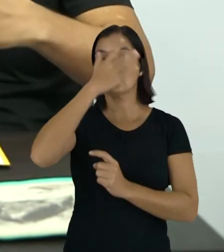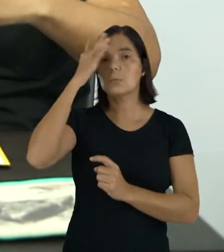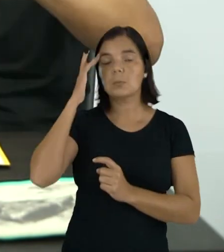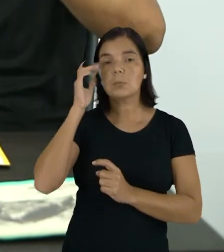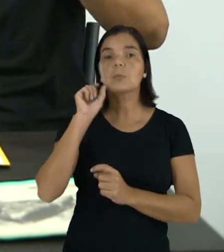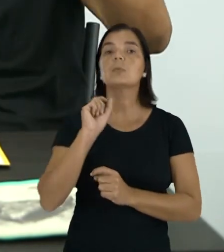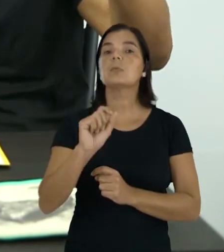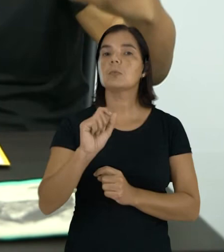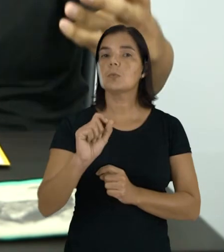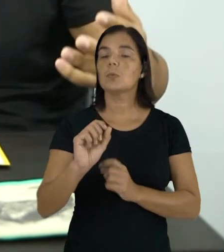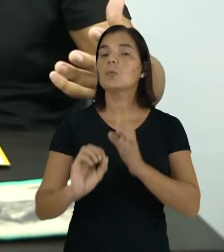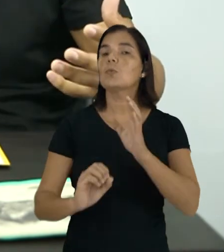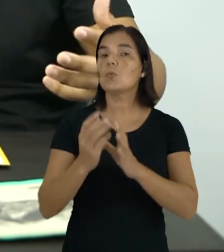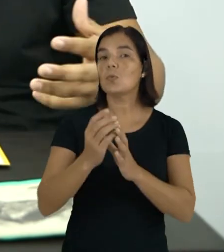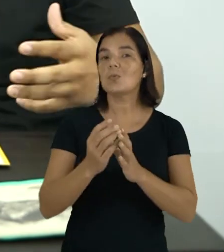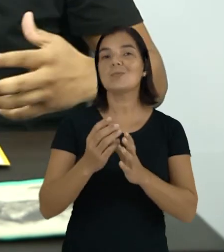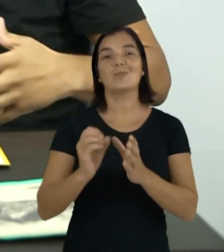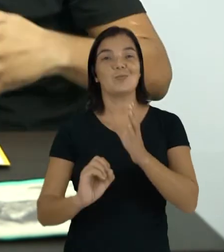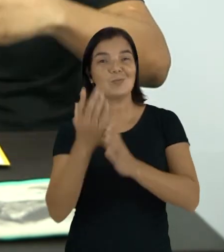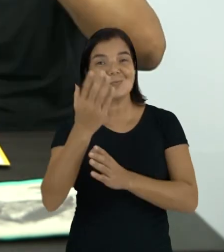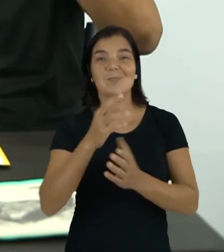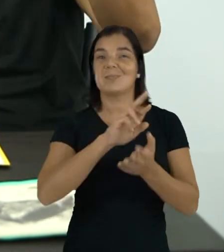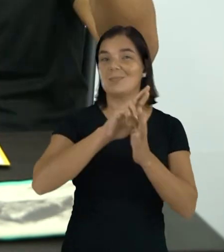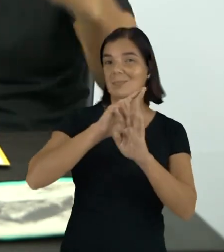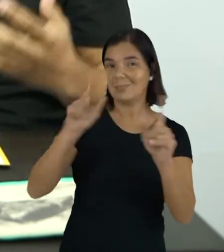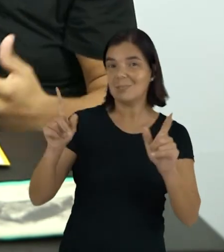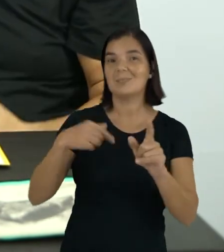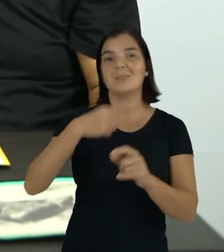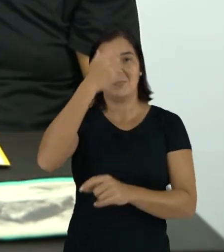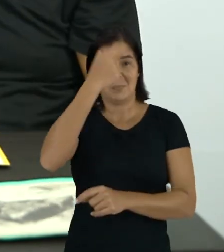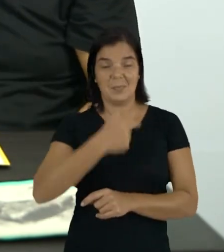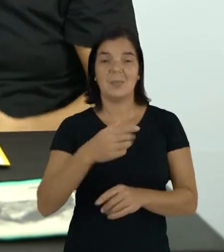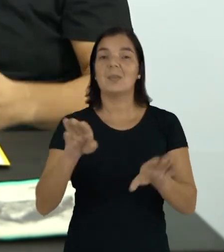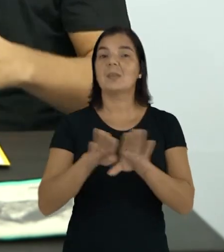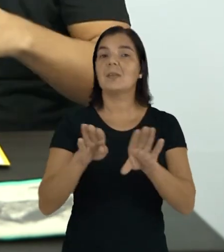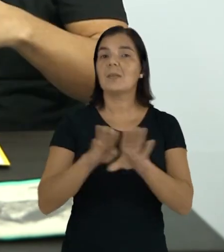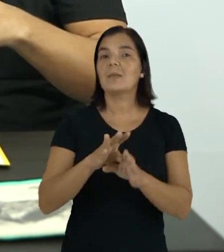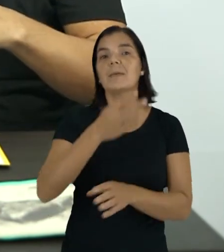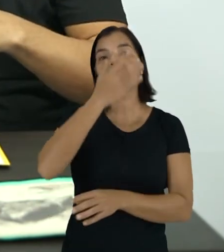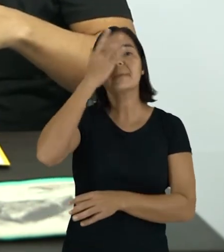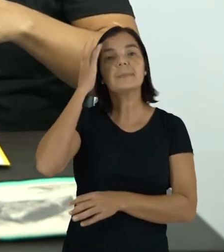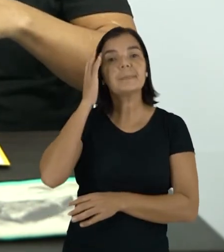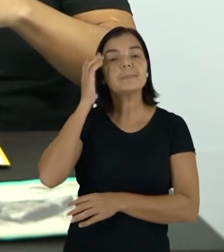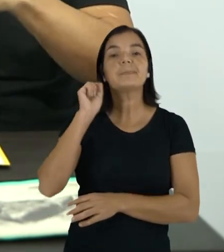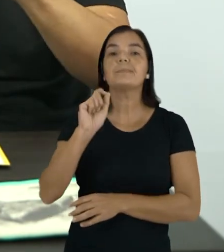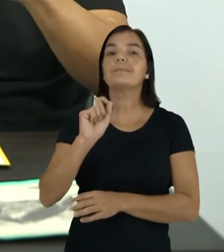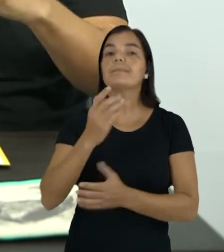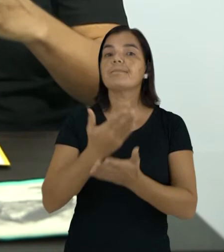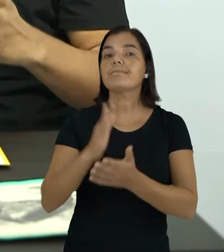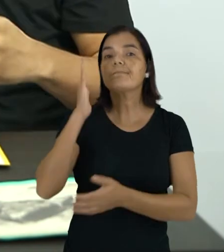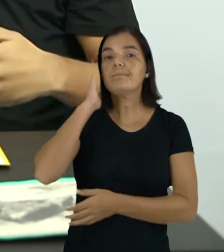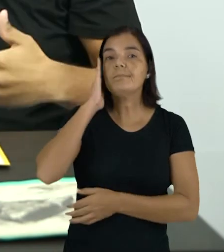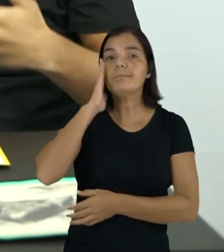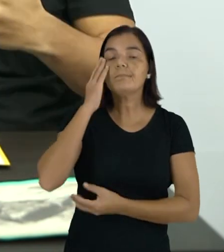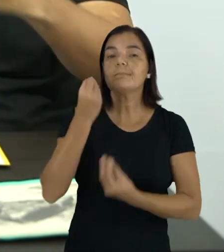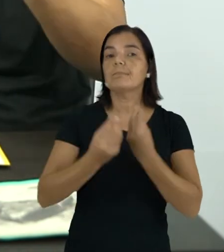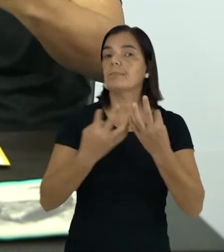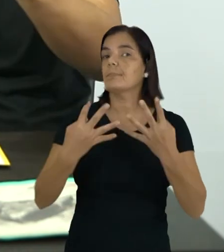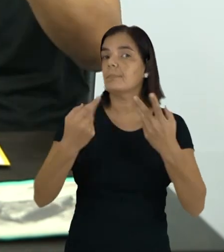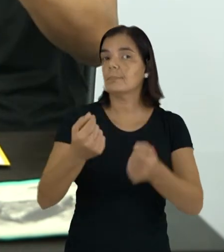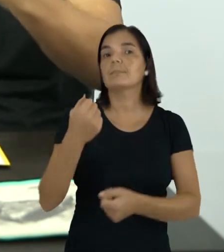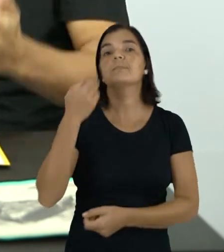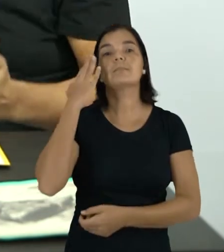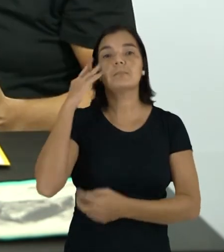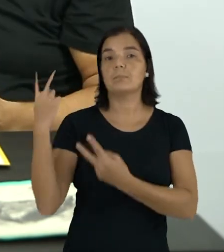pessoas com origens diferentes. E isso nos torna, de certa forma, também pessoas que acabam entendendo como todos